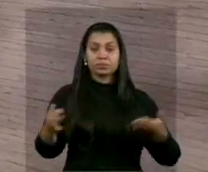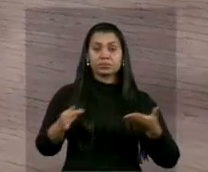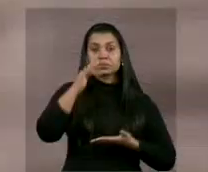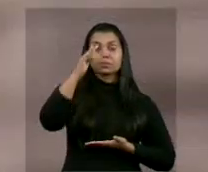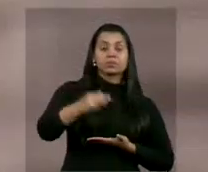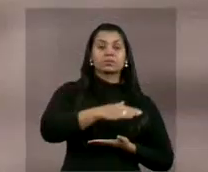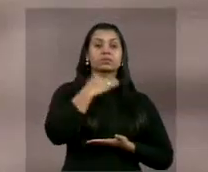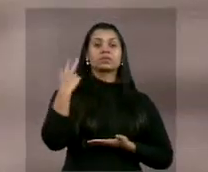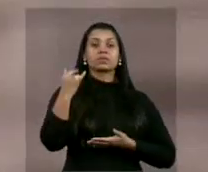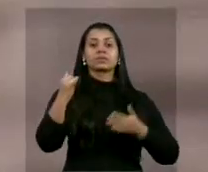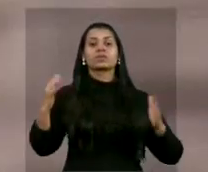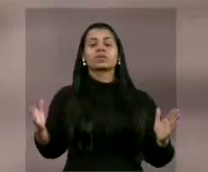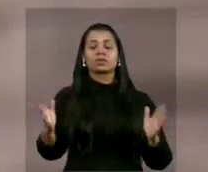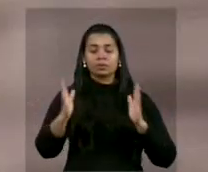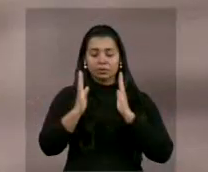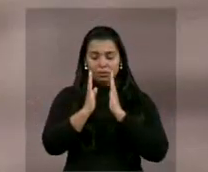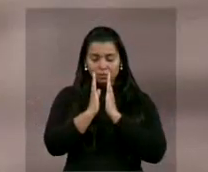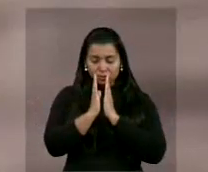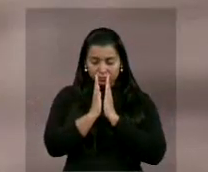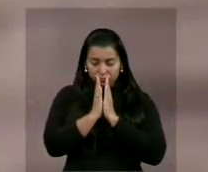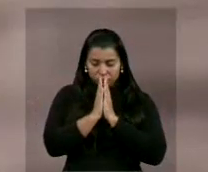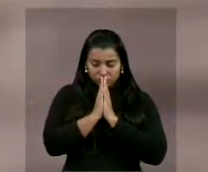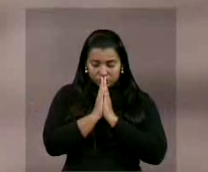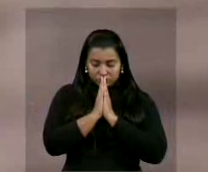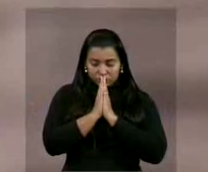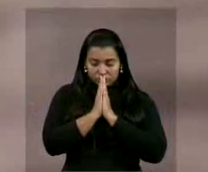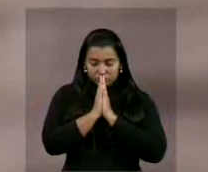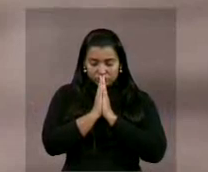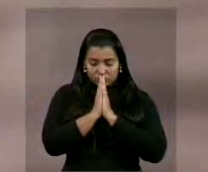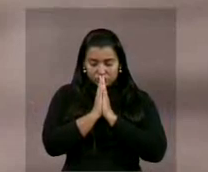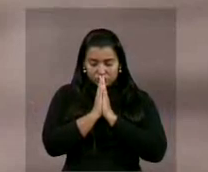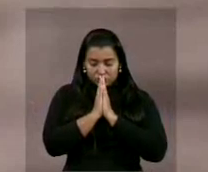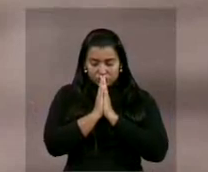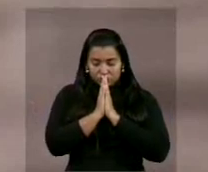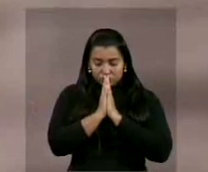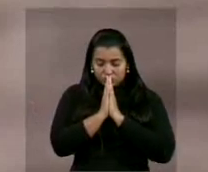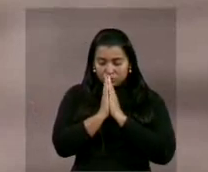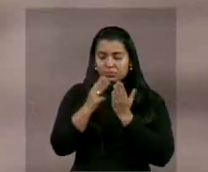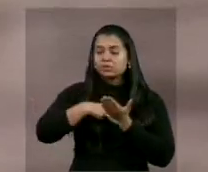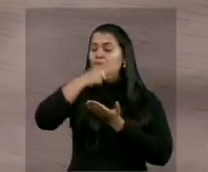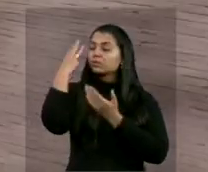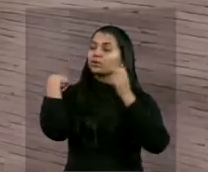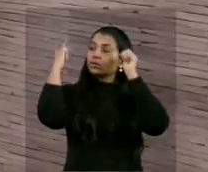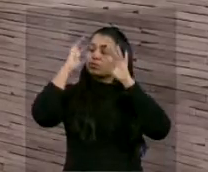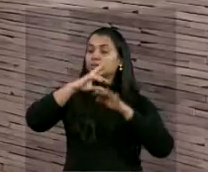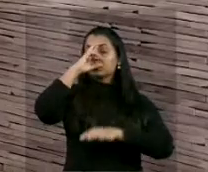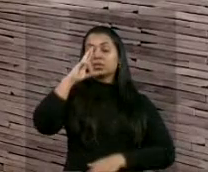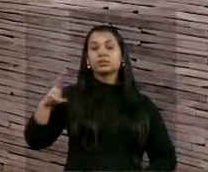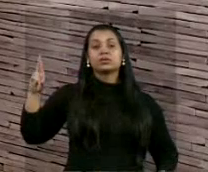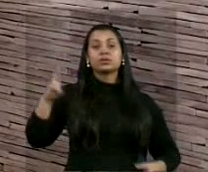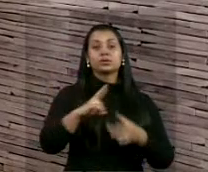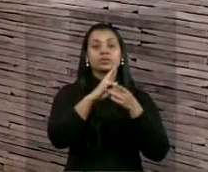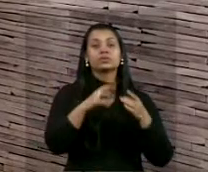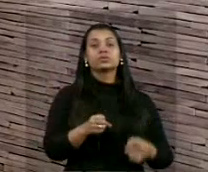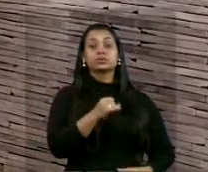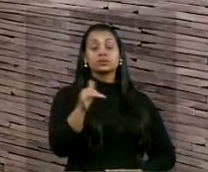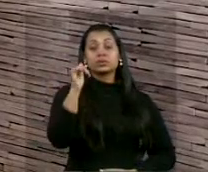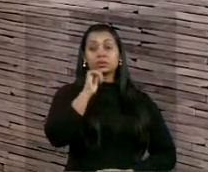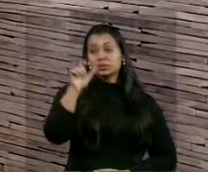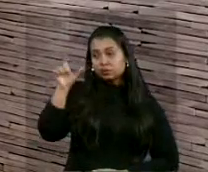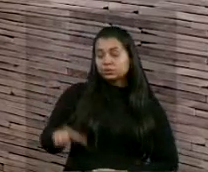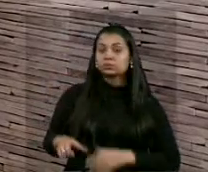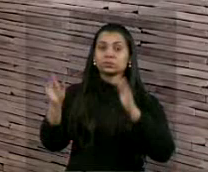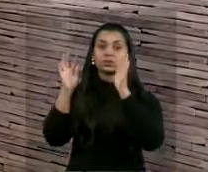nós, pecadores, agora e na hora de nossa morte. Amém. Ave Maria, cheia de graça, o Senhor é